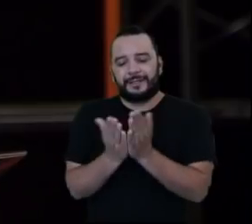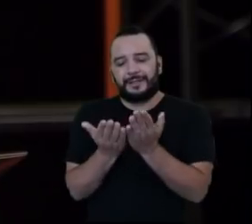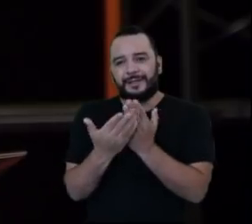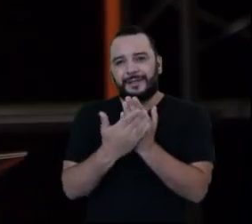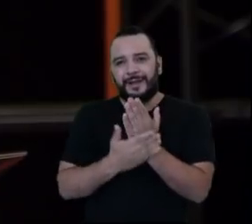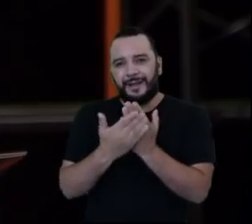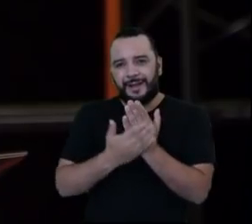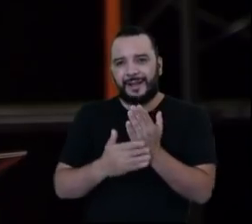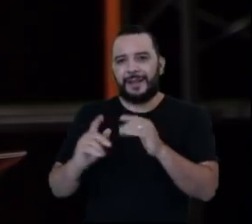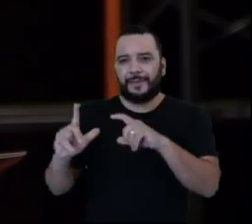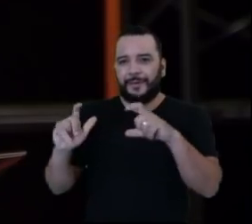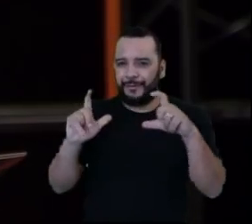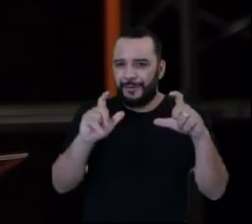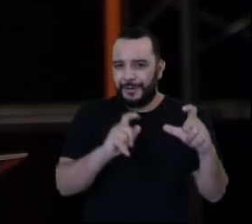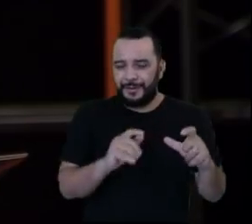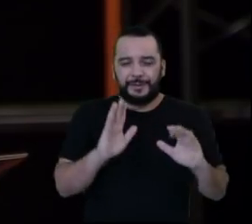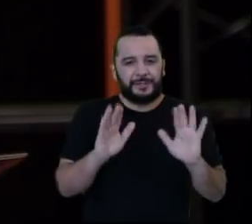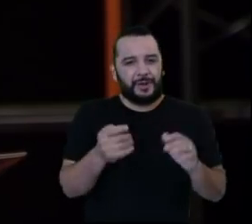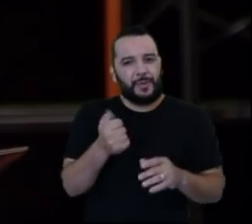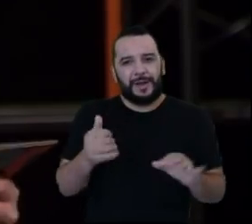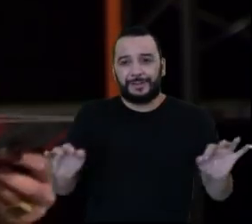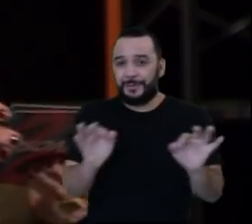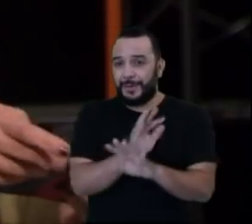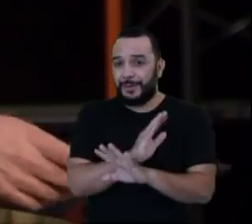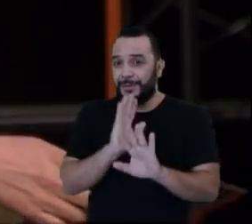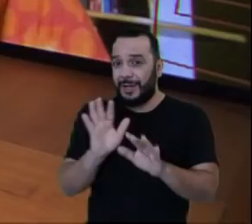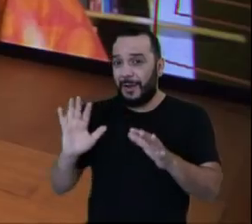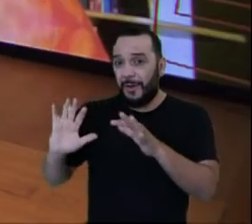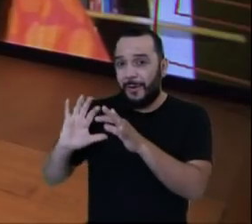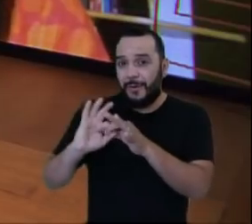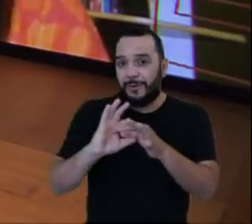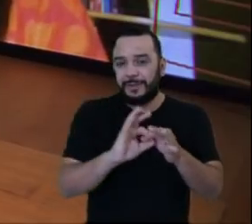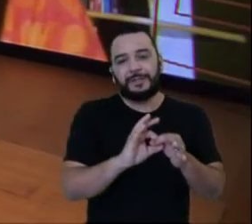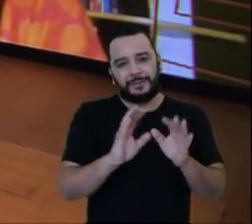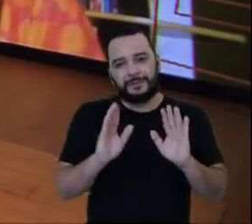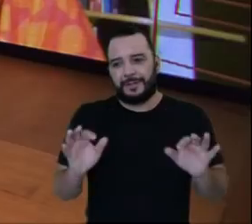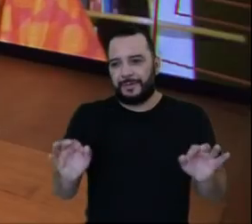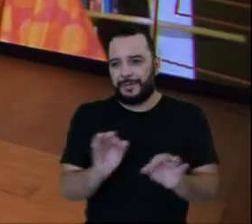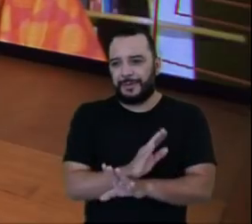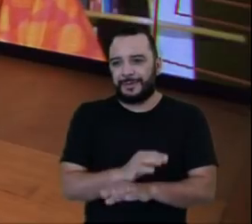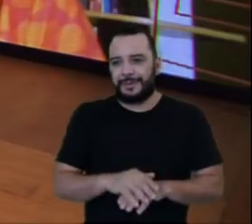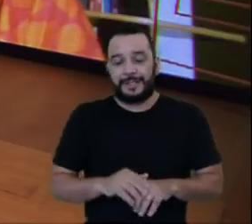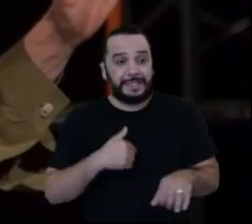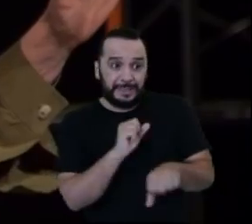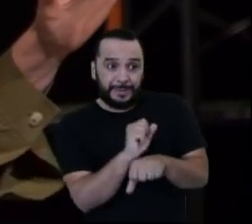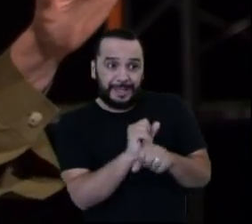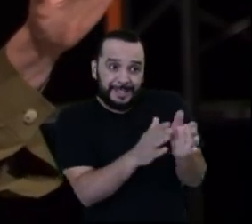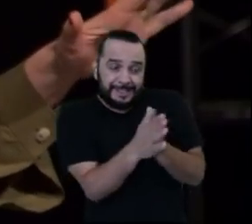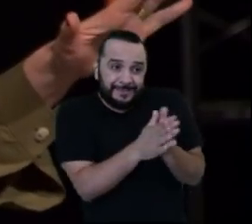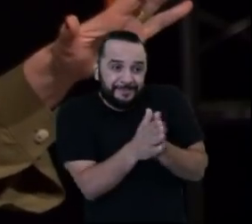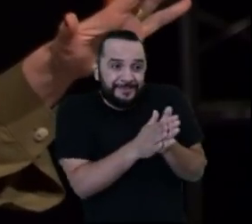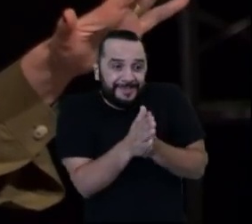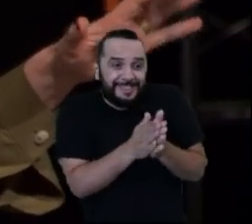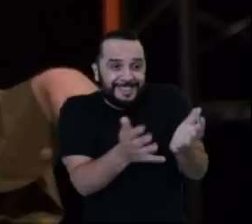de superação, tudo isso que nós vivenciamos com o papai e que agora tivemos que